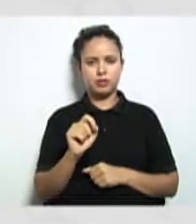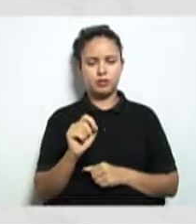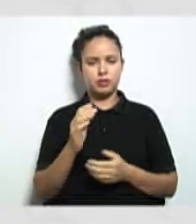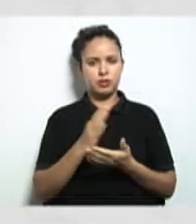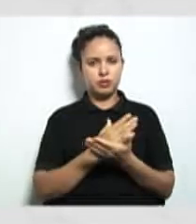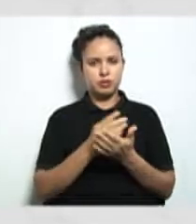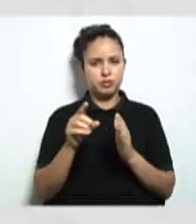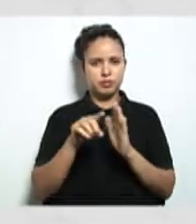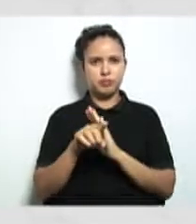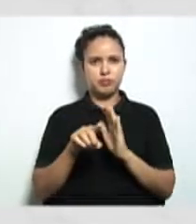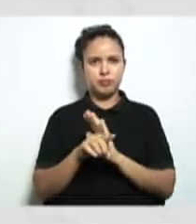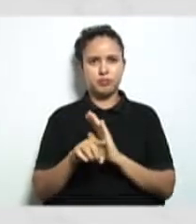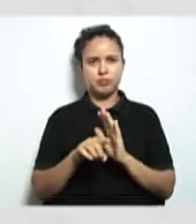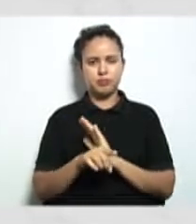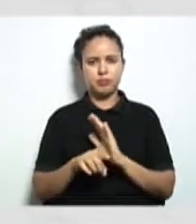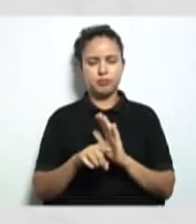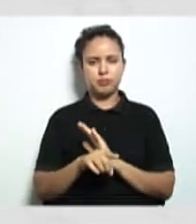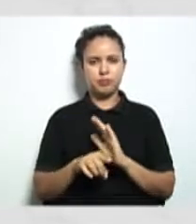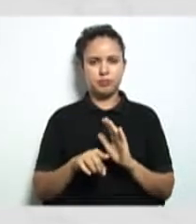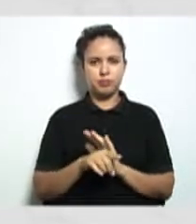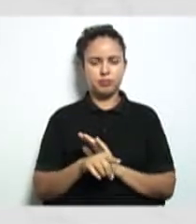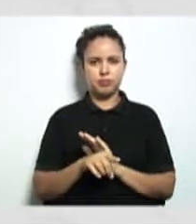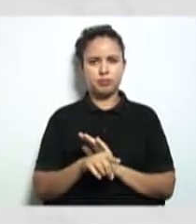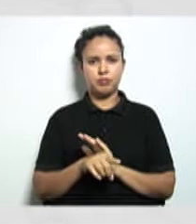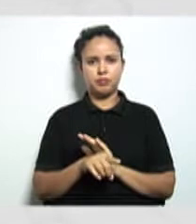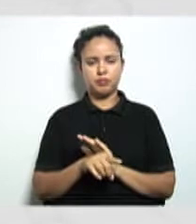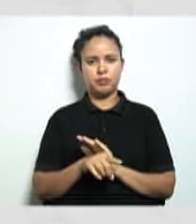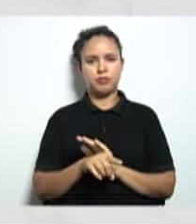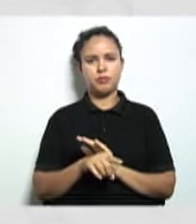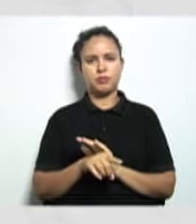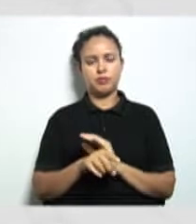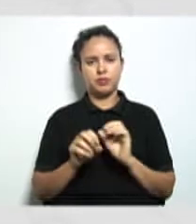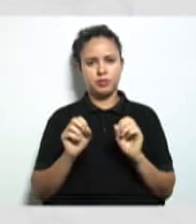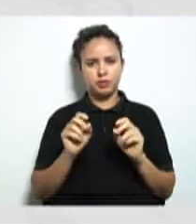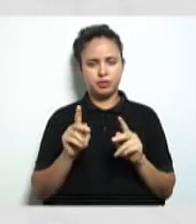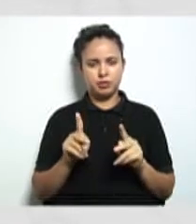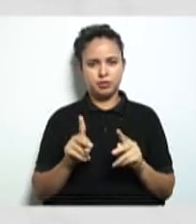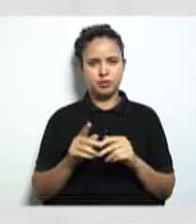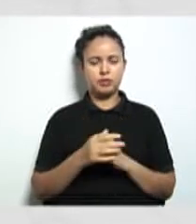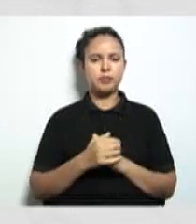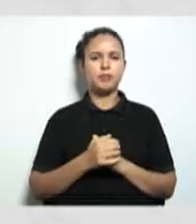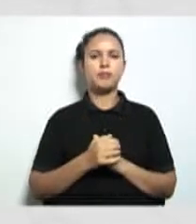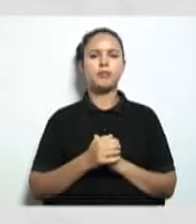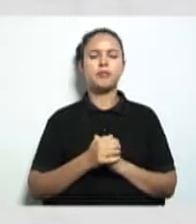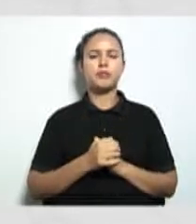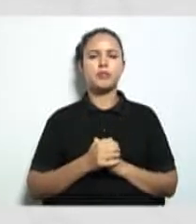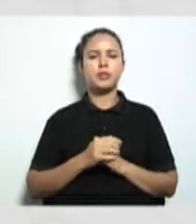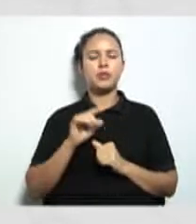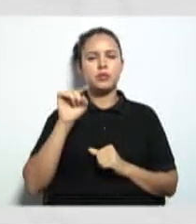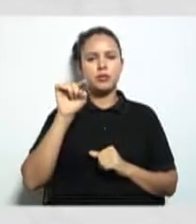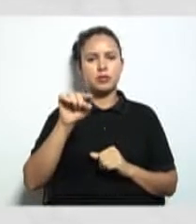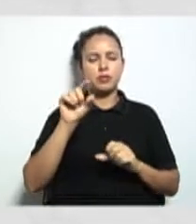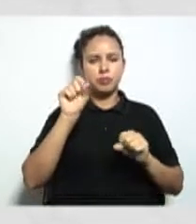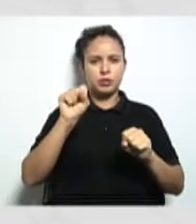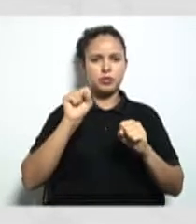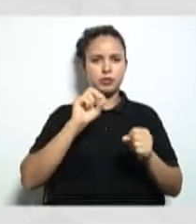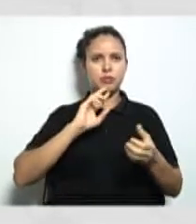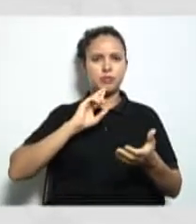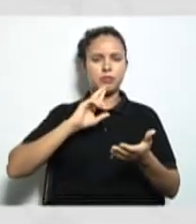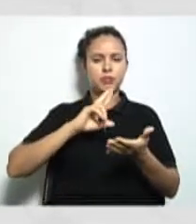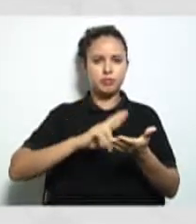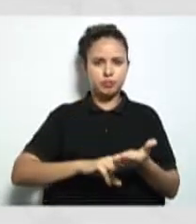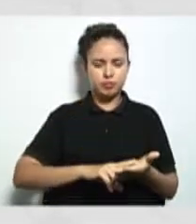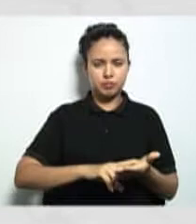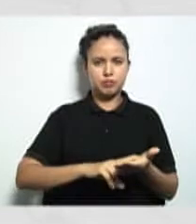algumas questões que nós vamos deixar para vocês, né? Para que vocês possam responder